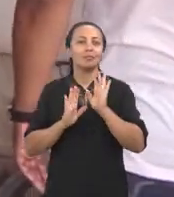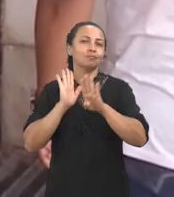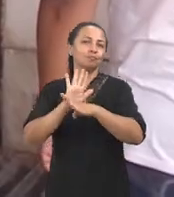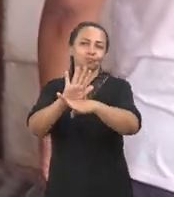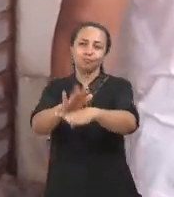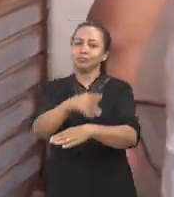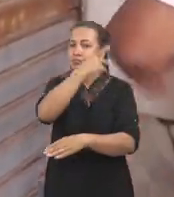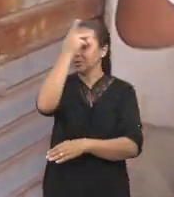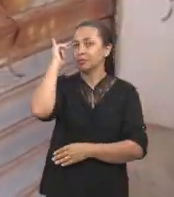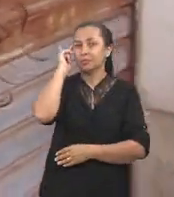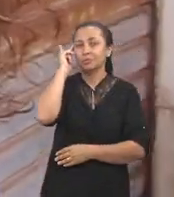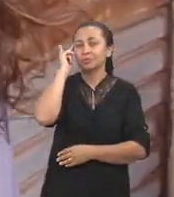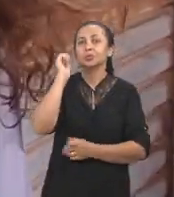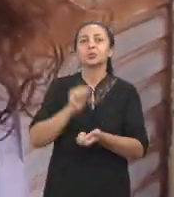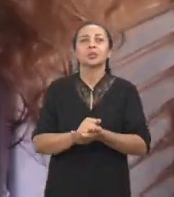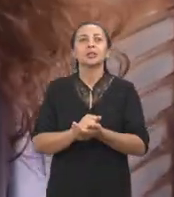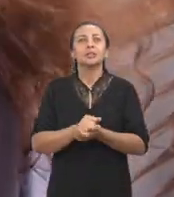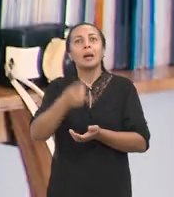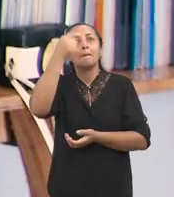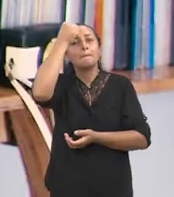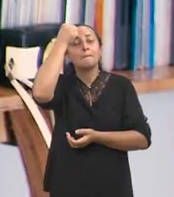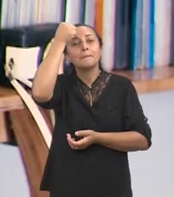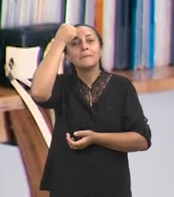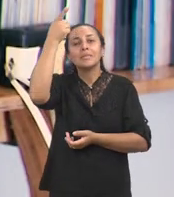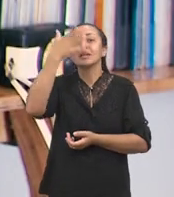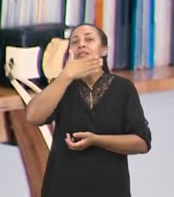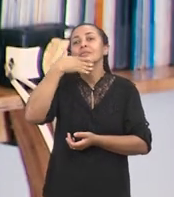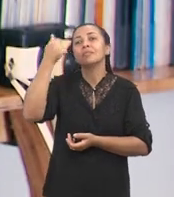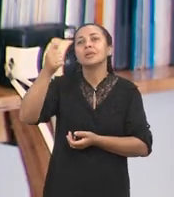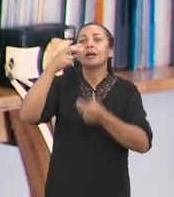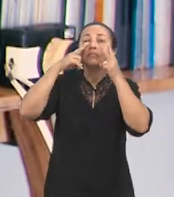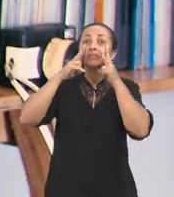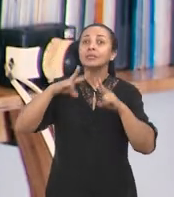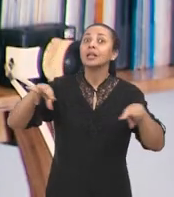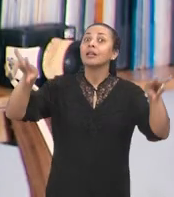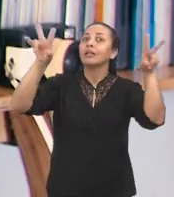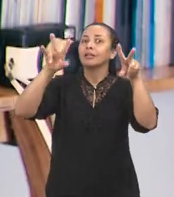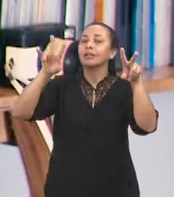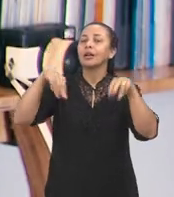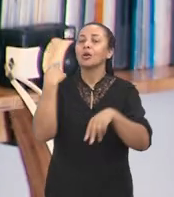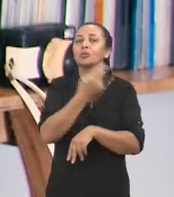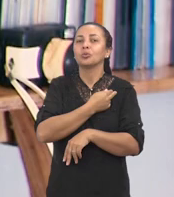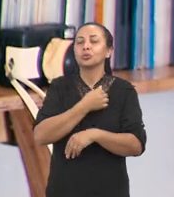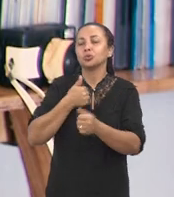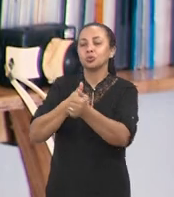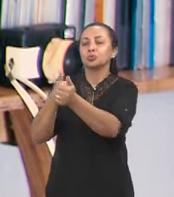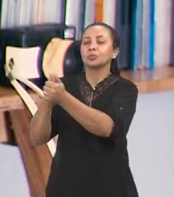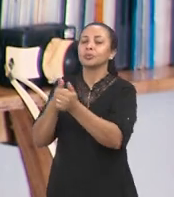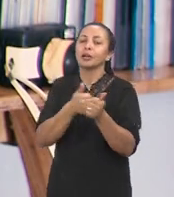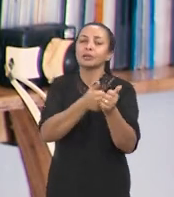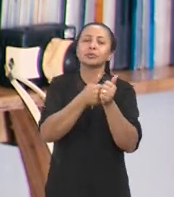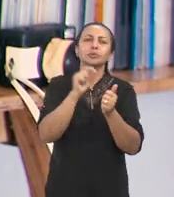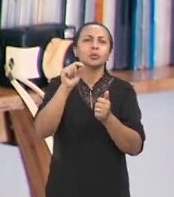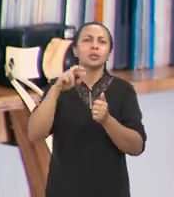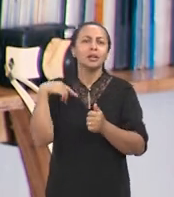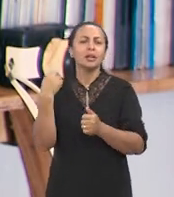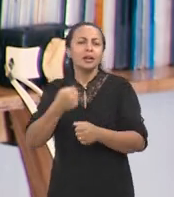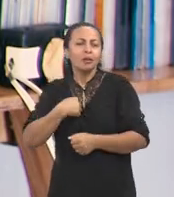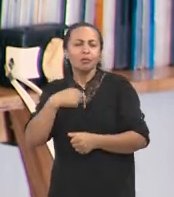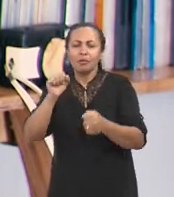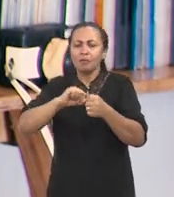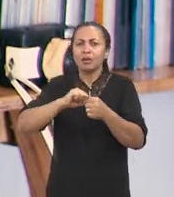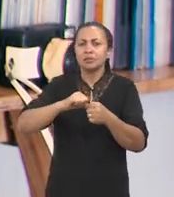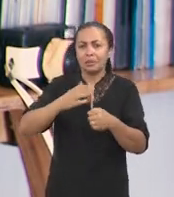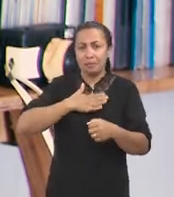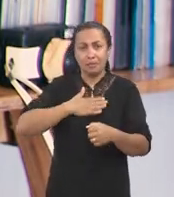das instalações ajuda as pessoas a a a pensar né ao criar o olhar à nossa volta né é o